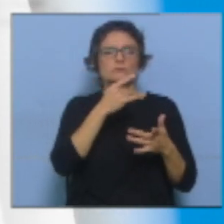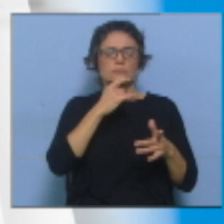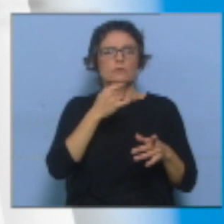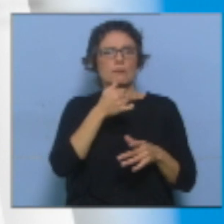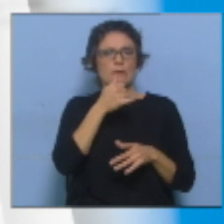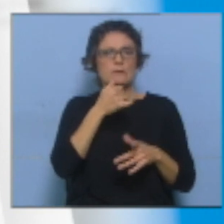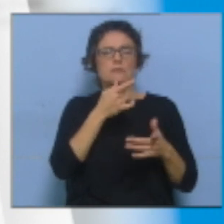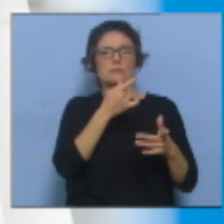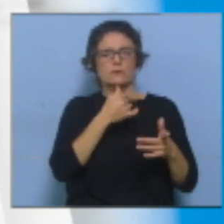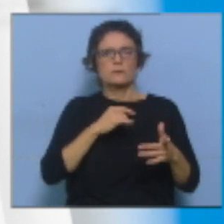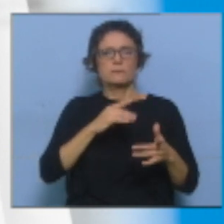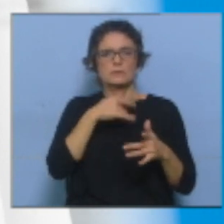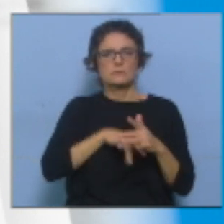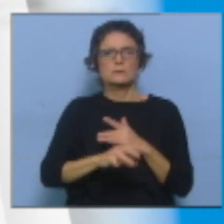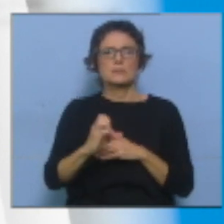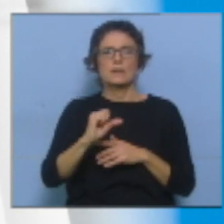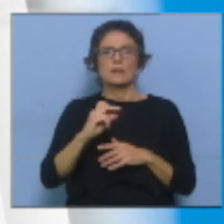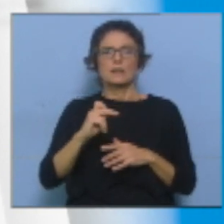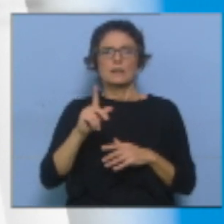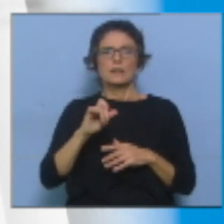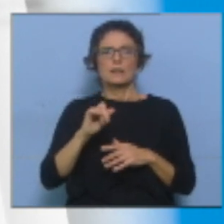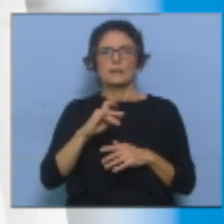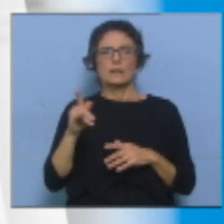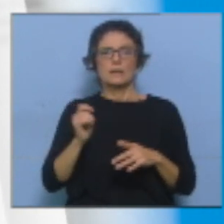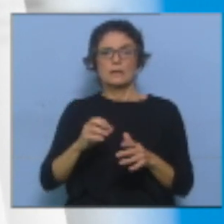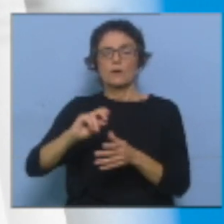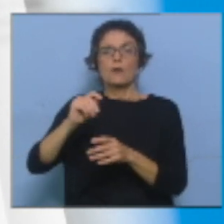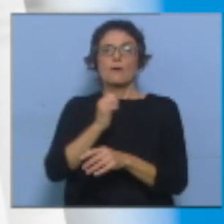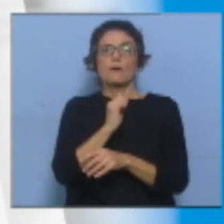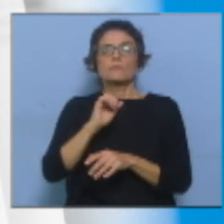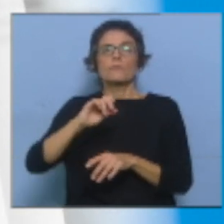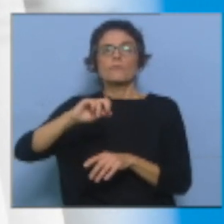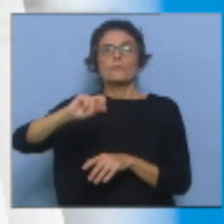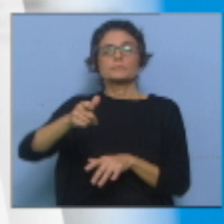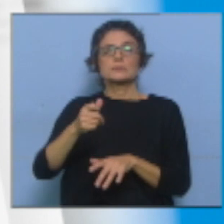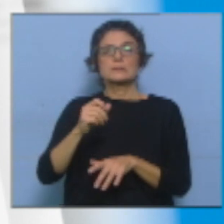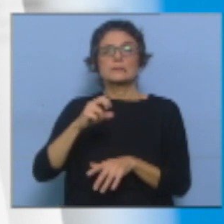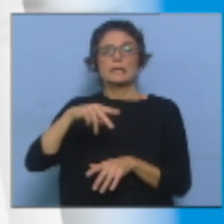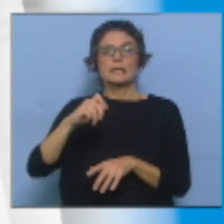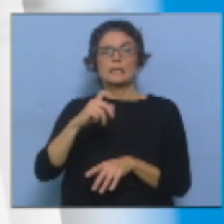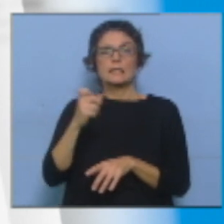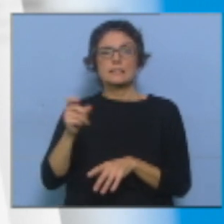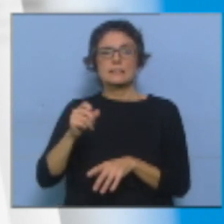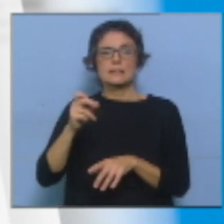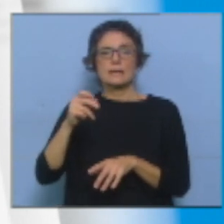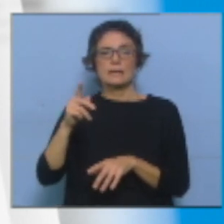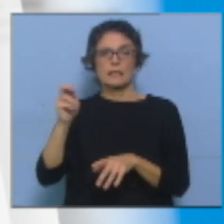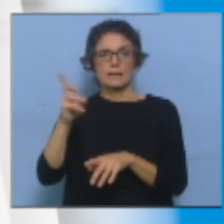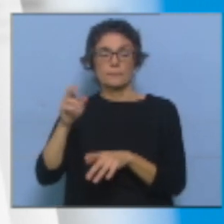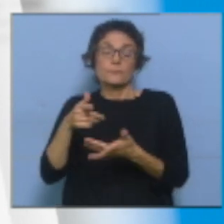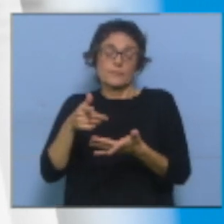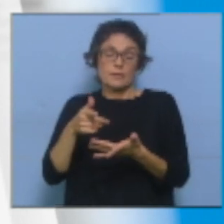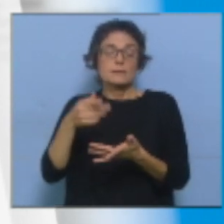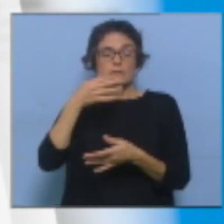Galileia e foi morar numa cidade chamada Nazaré. Assim se cumpriu o que fora anunciado pelos